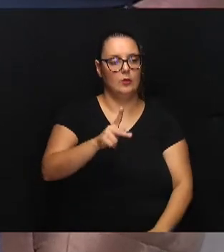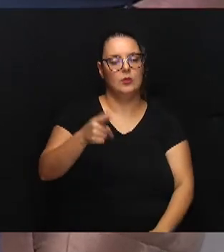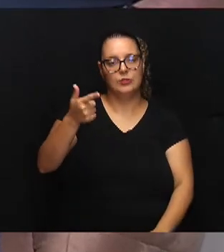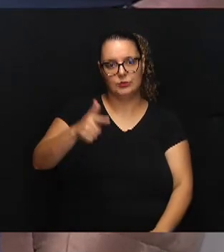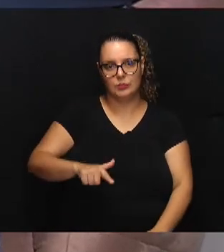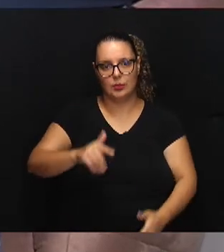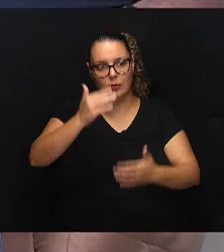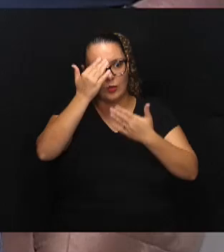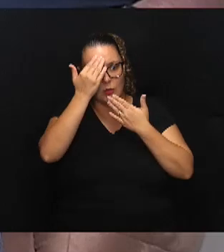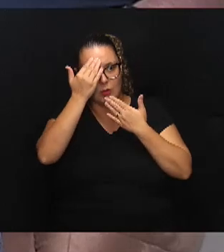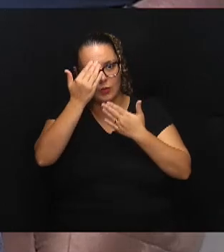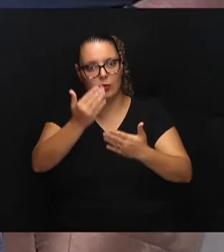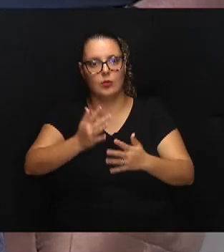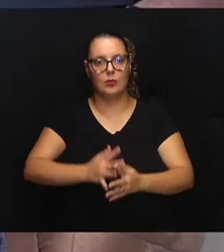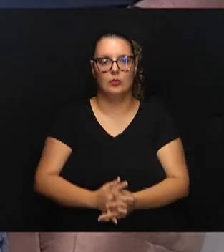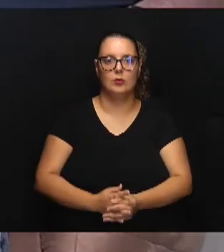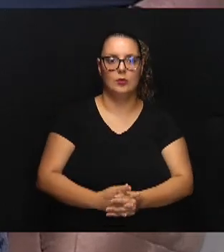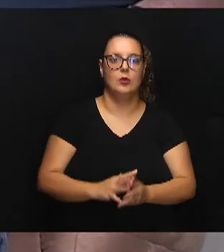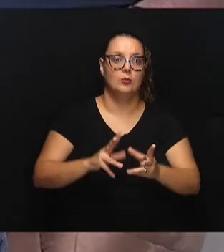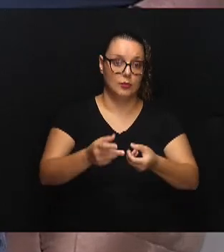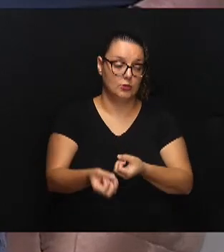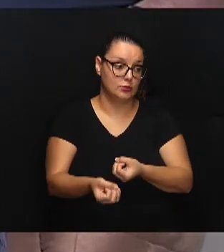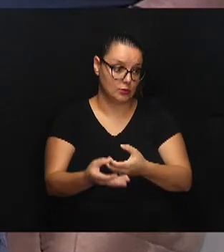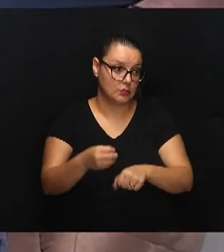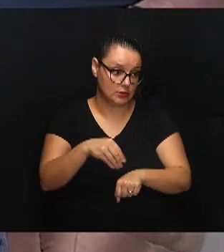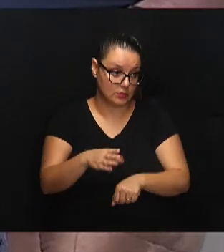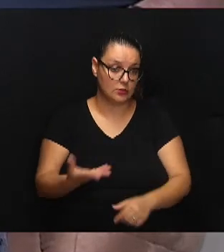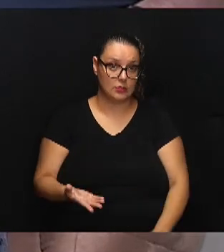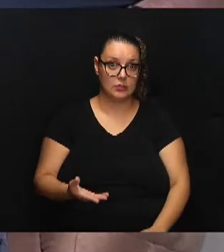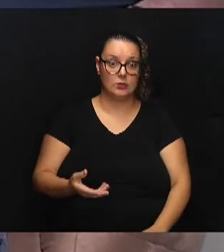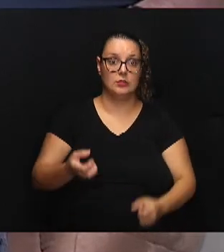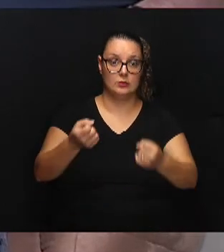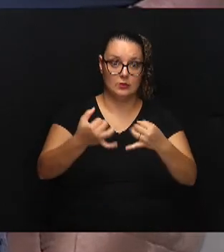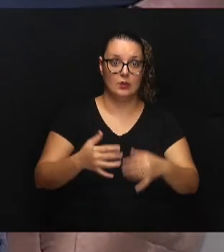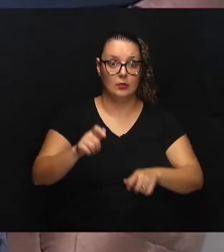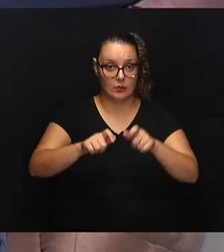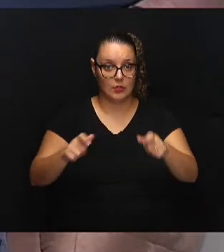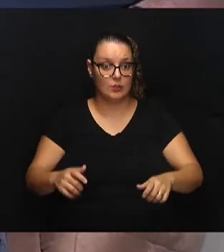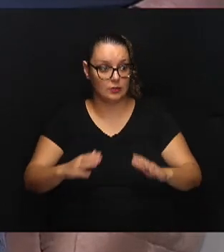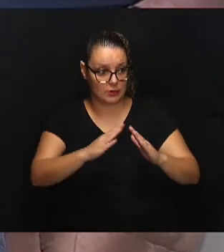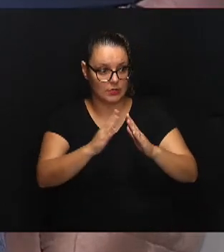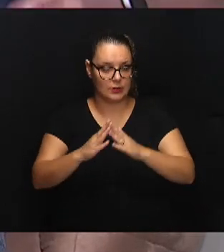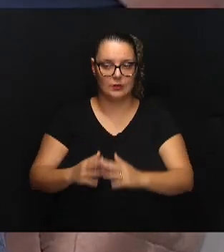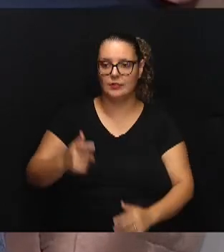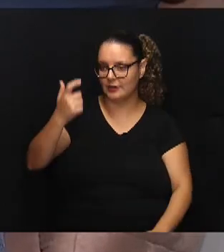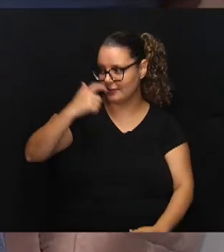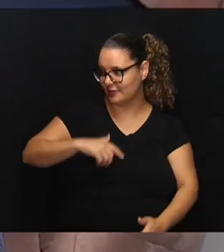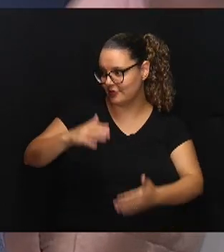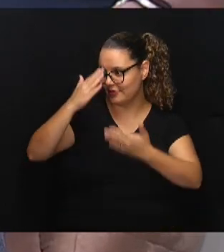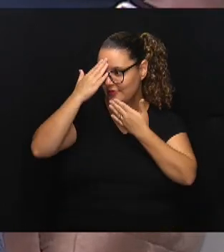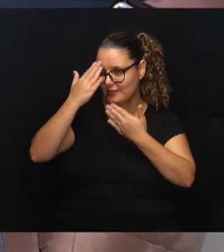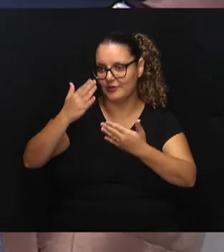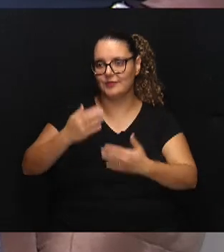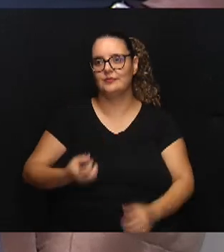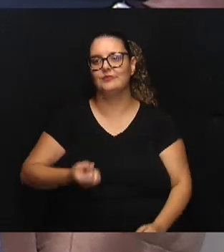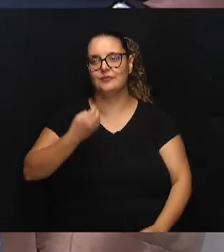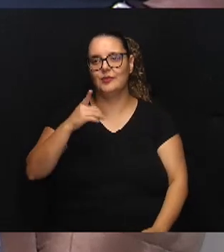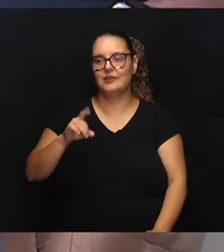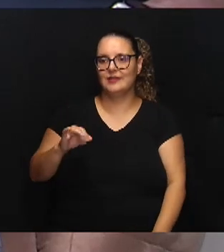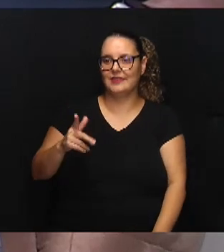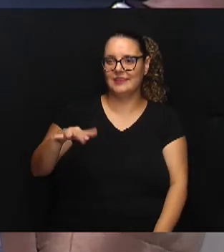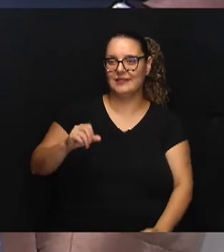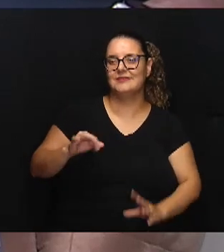muito obrigado, né, por todas essas dicas e orientações para o pessoal que está em casa, viu? Eu que agradeço, boa declaração para